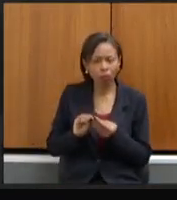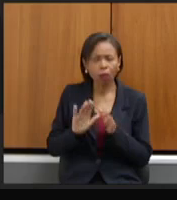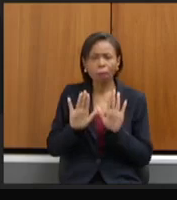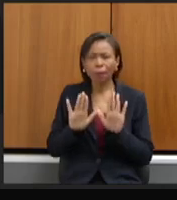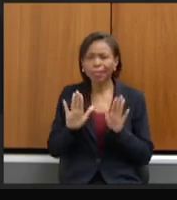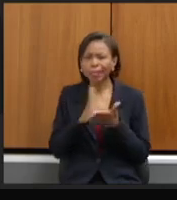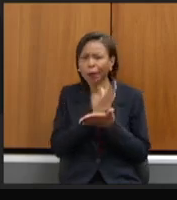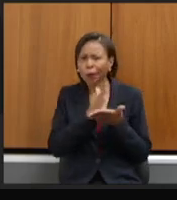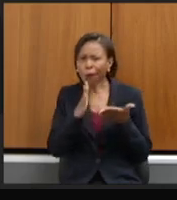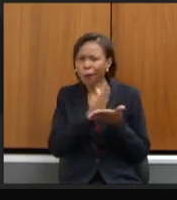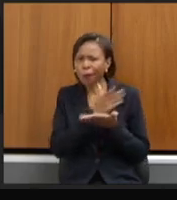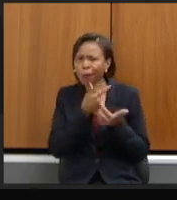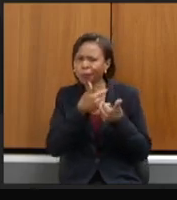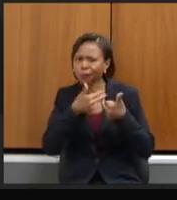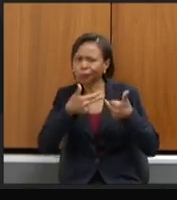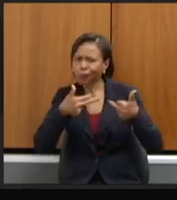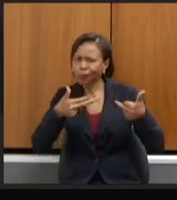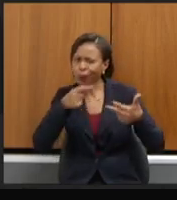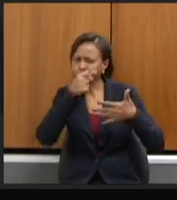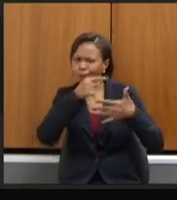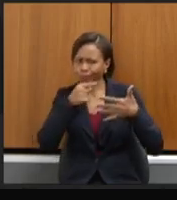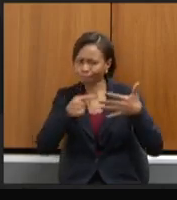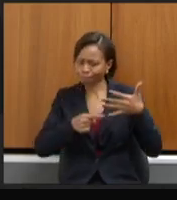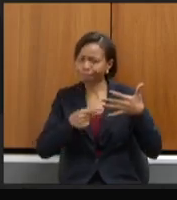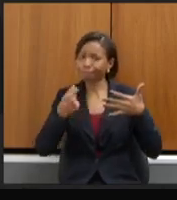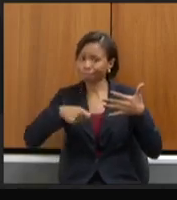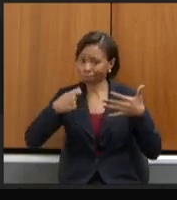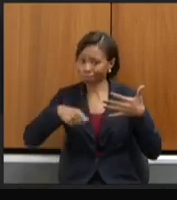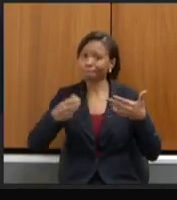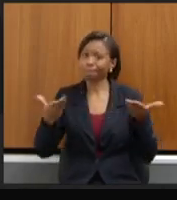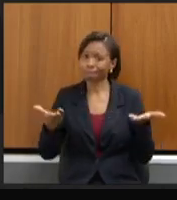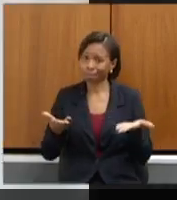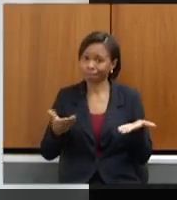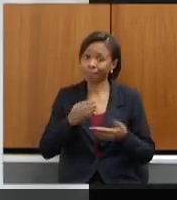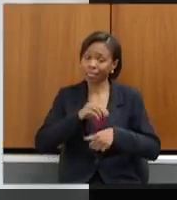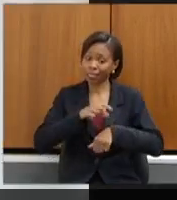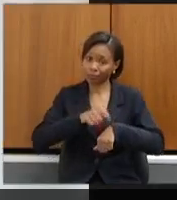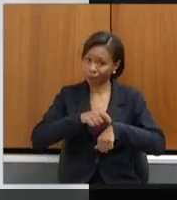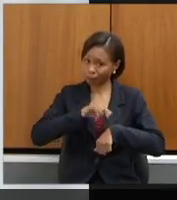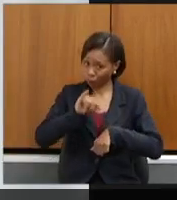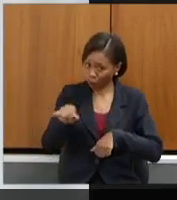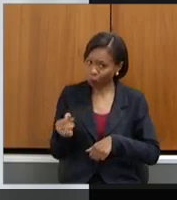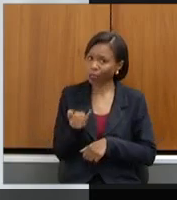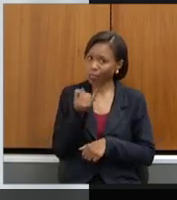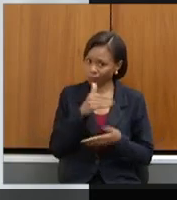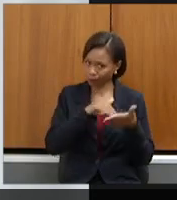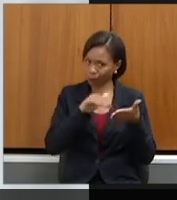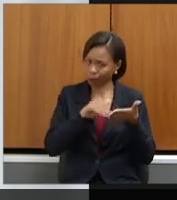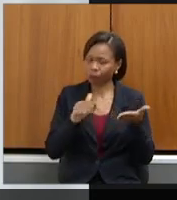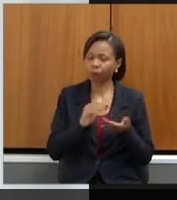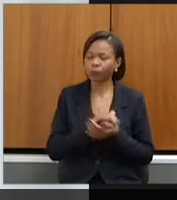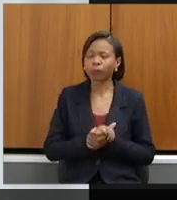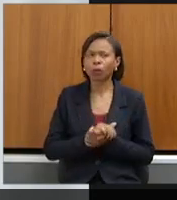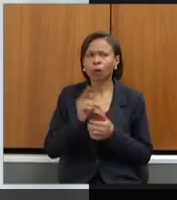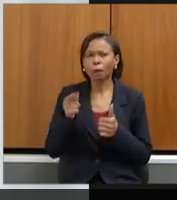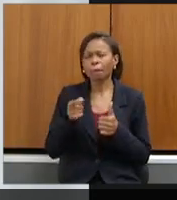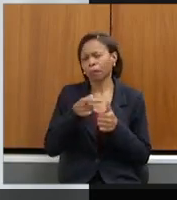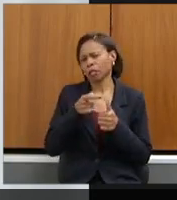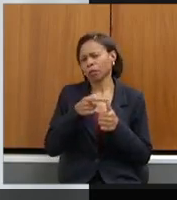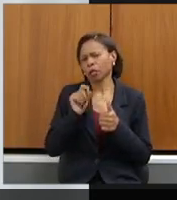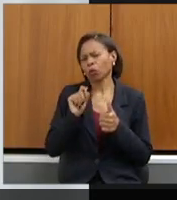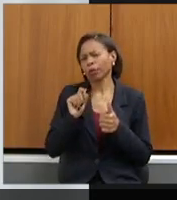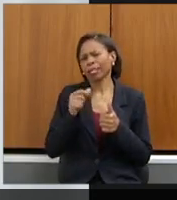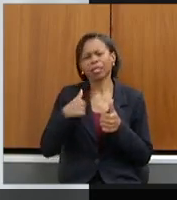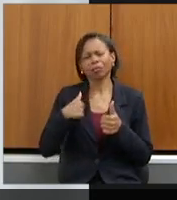mas tem questões que nós precisamos trazer aqui aproveitando essa oportunidade do gelado com secretário a primeira coisa tão que não me